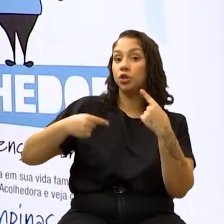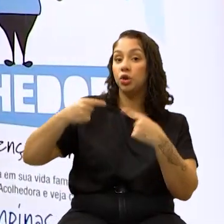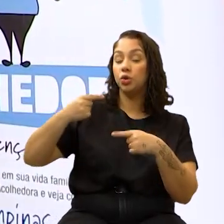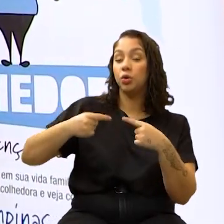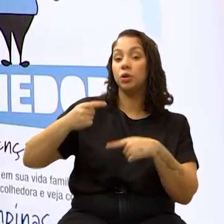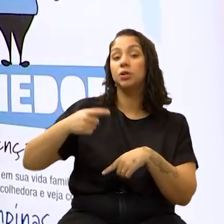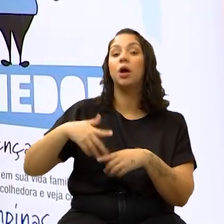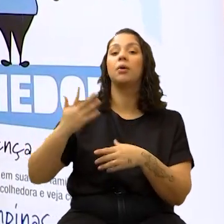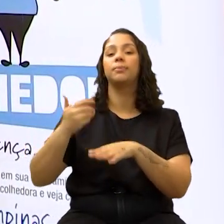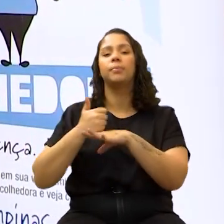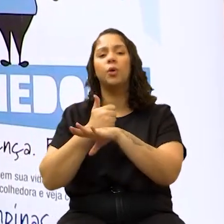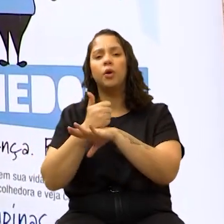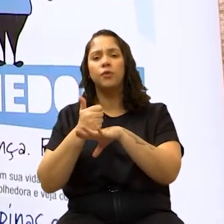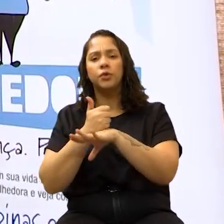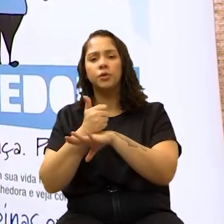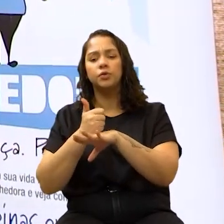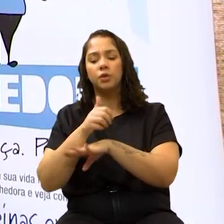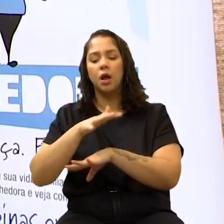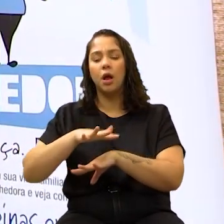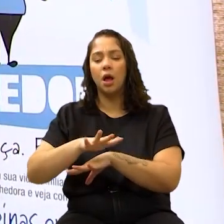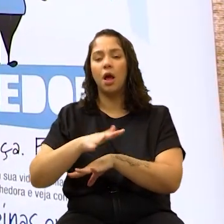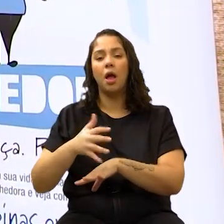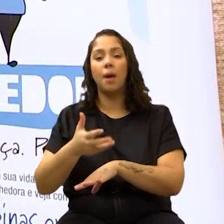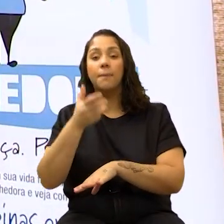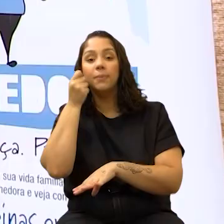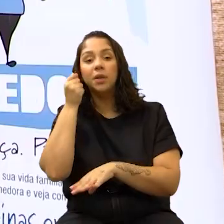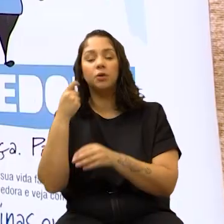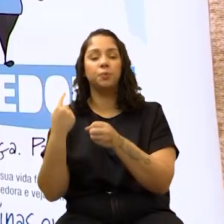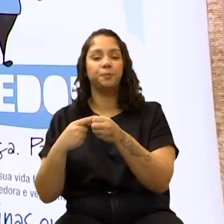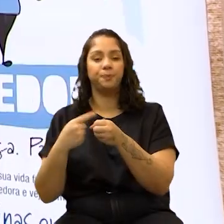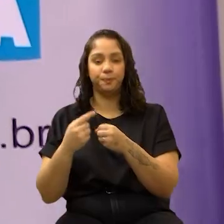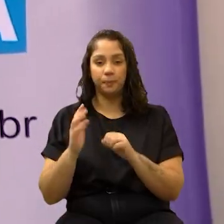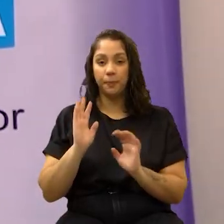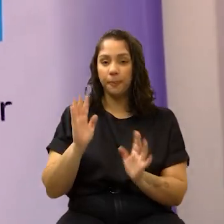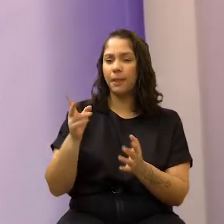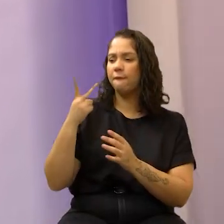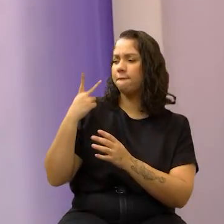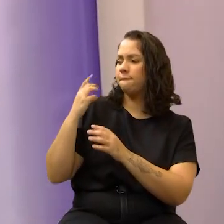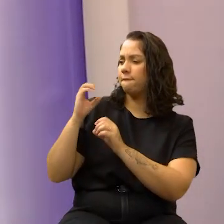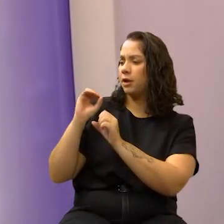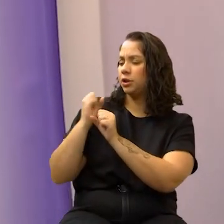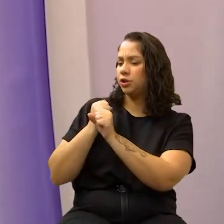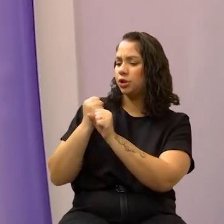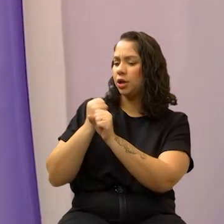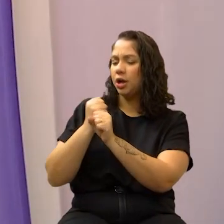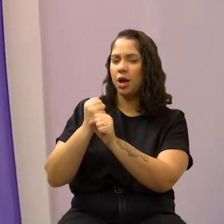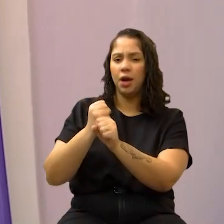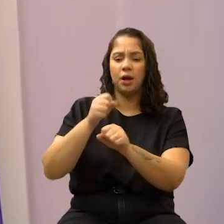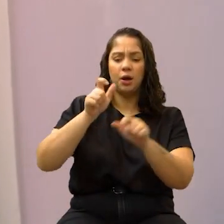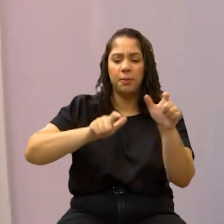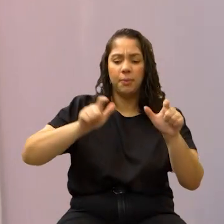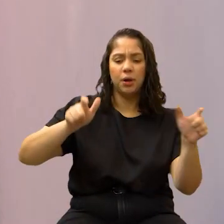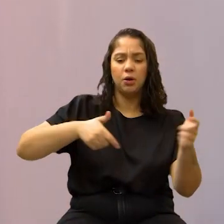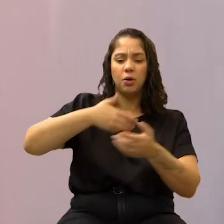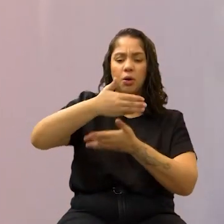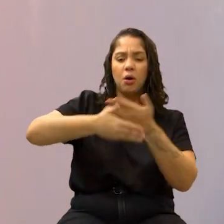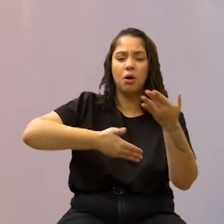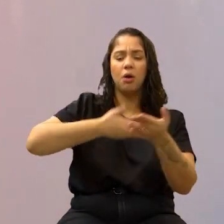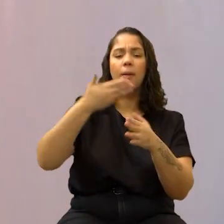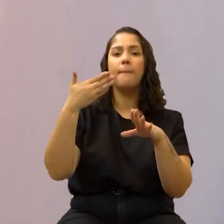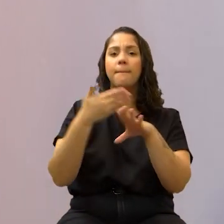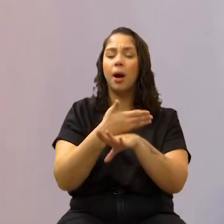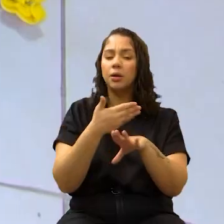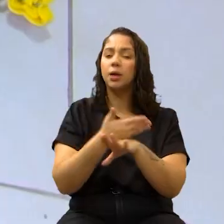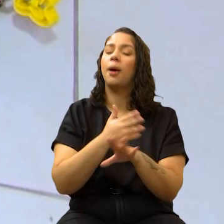uma discussão entre profissionais do abrigo municipal. Há mais de 20 anos, os envolvidos nesse